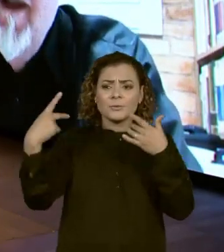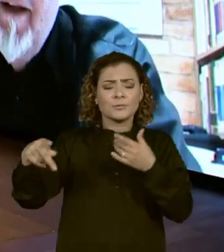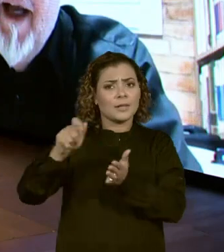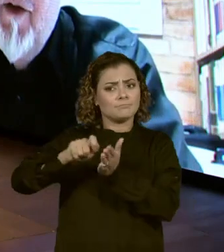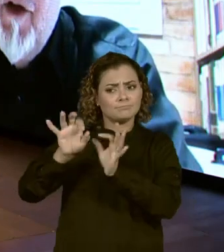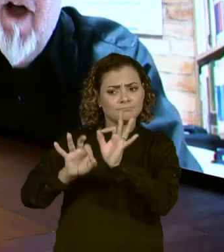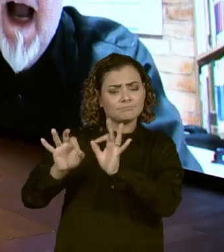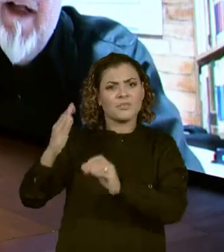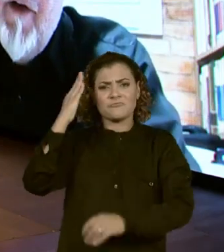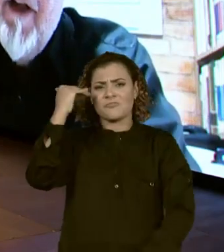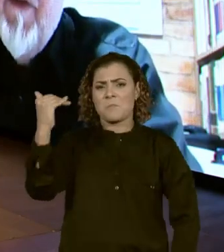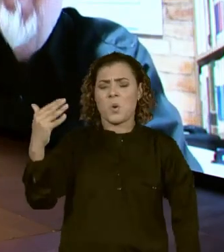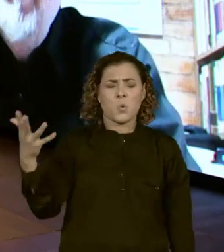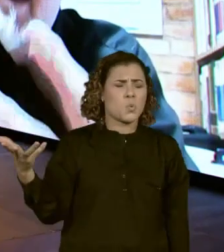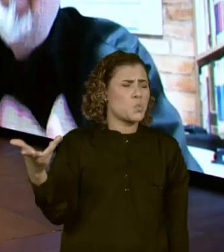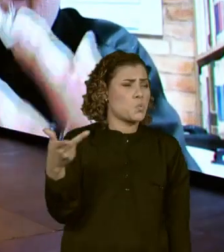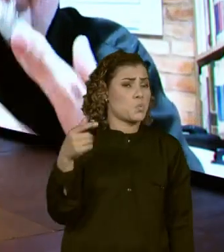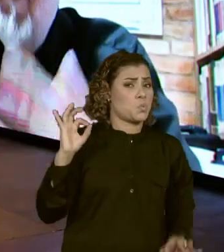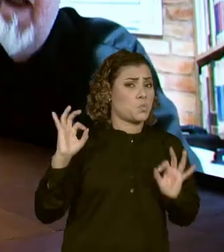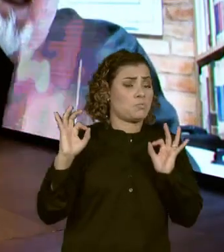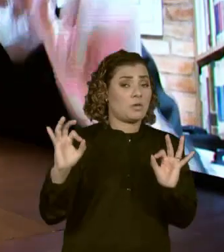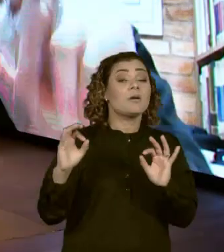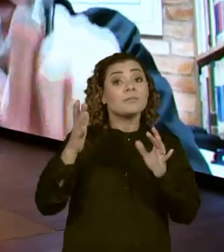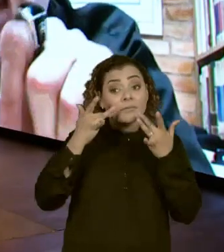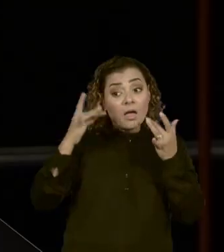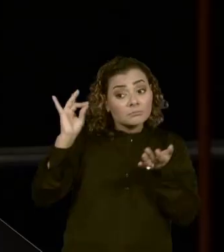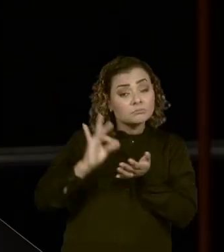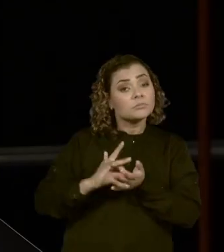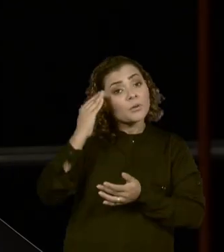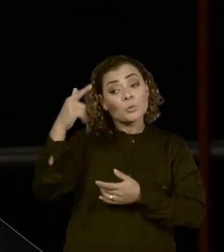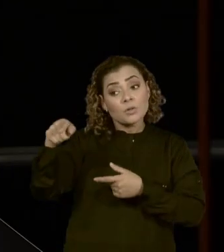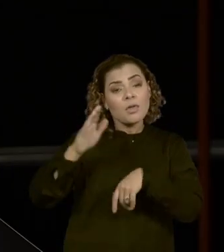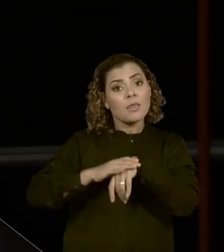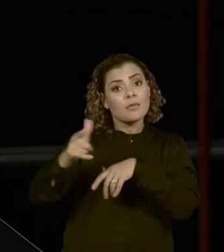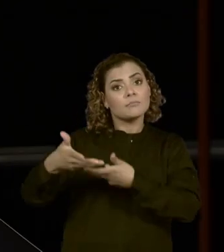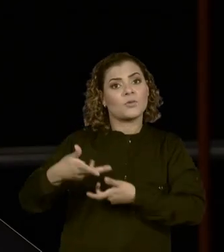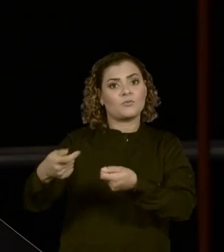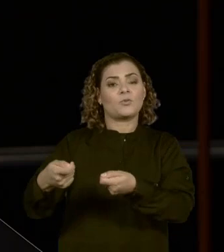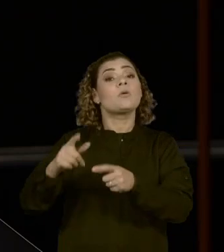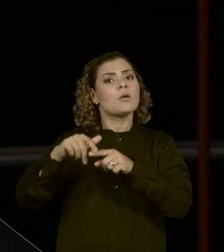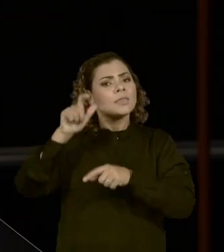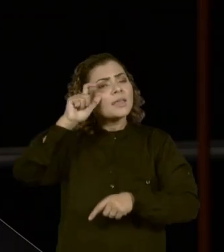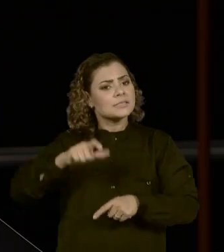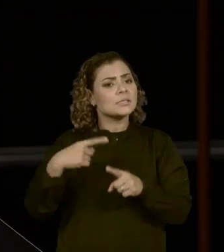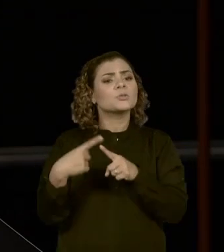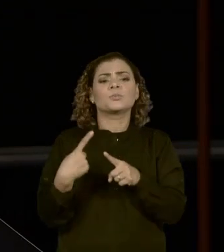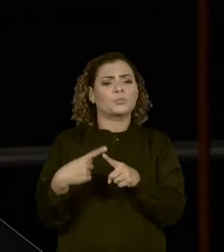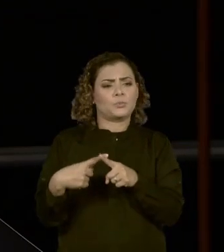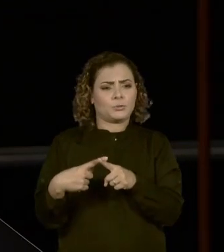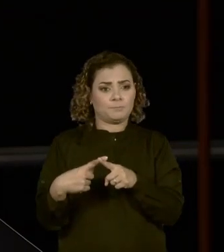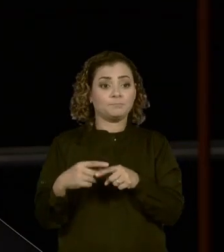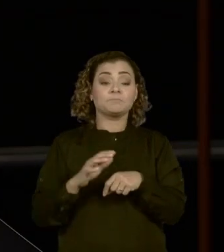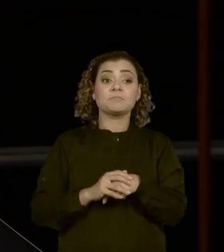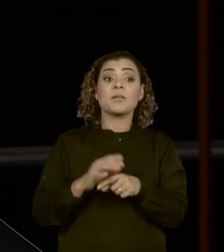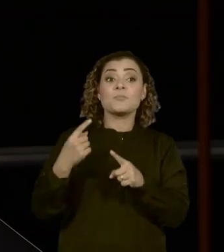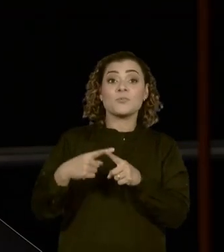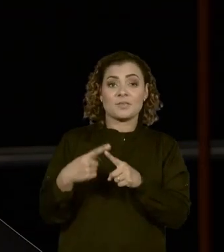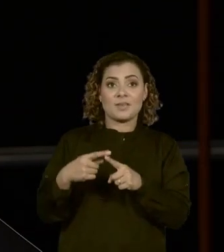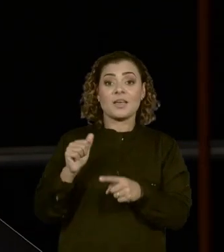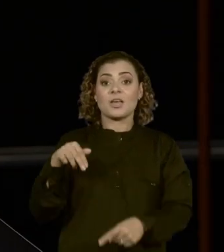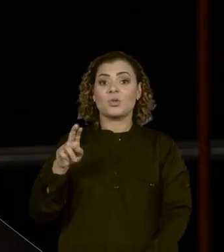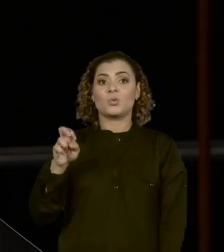porque simplesmente o Fagundes ocupava o Teatro Cultura Artística direto com as